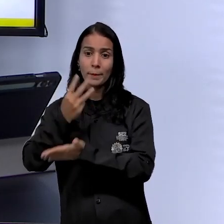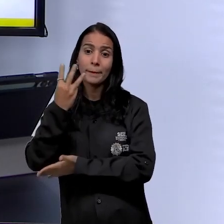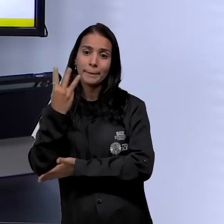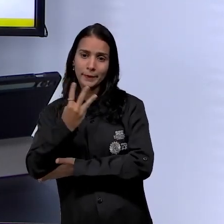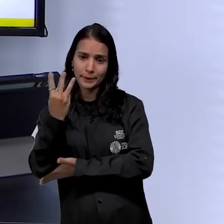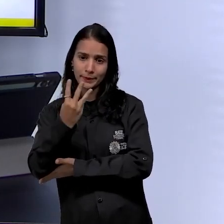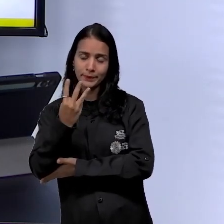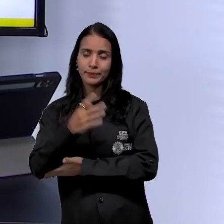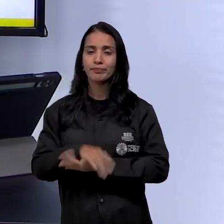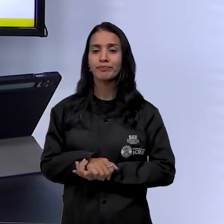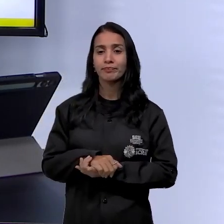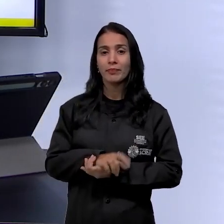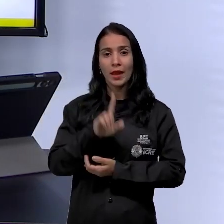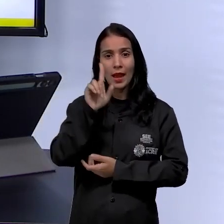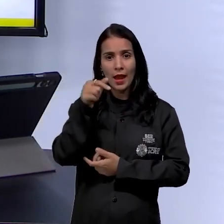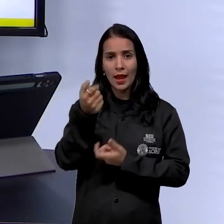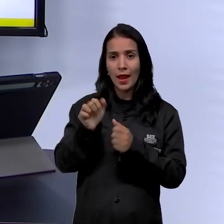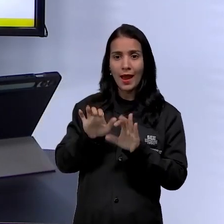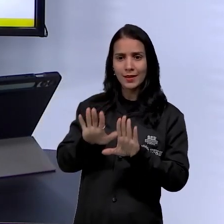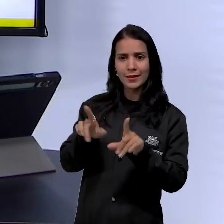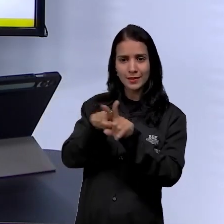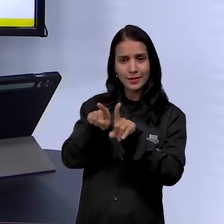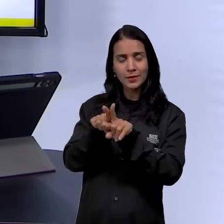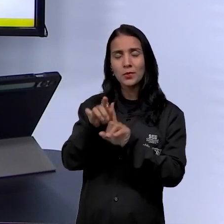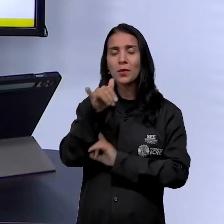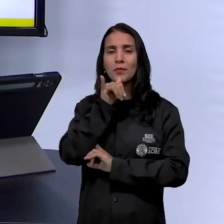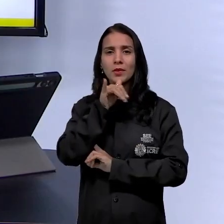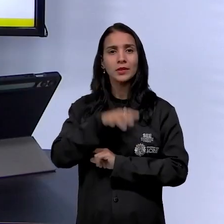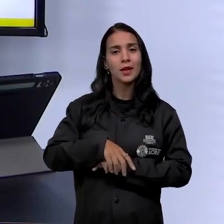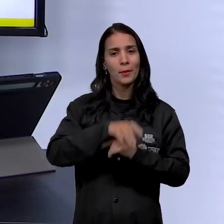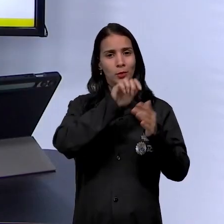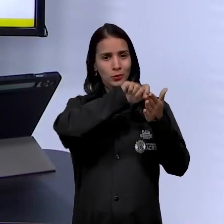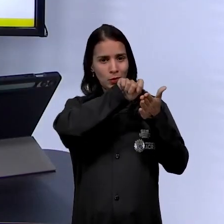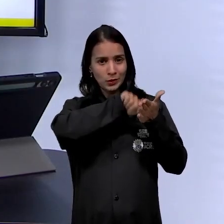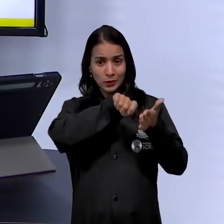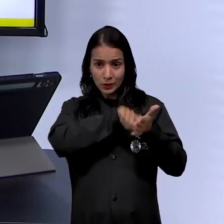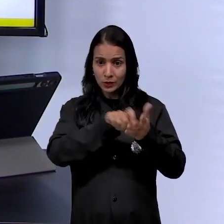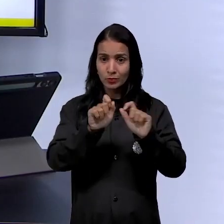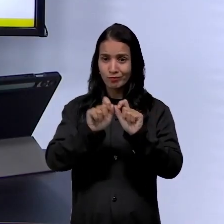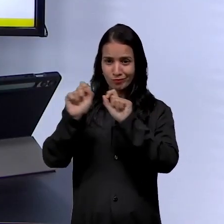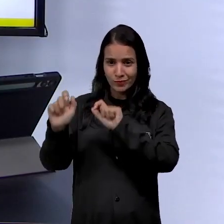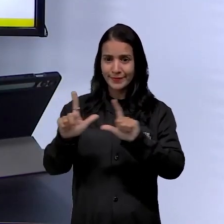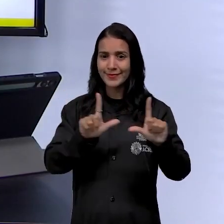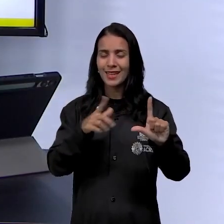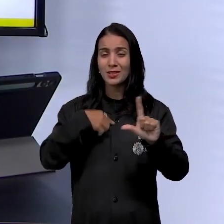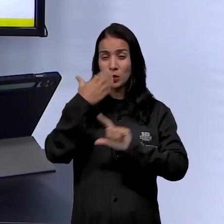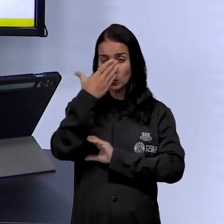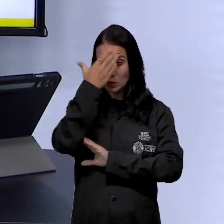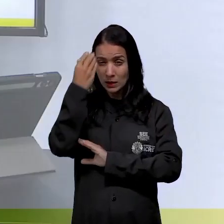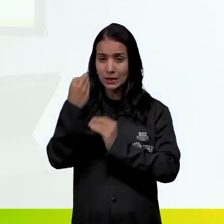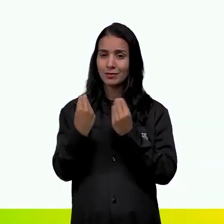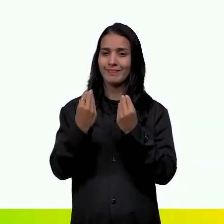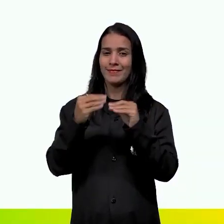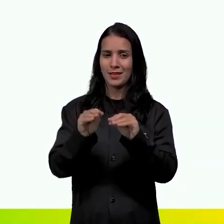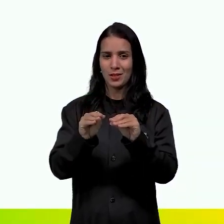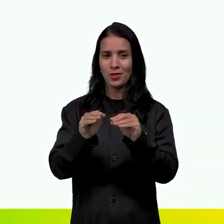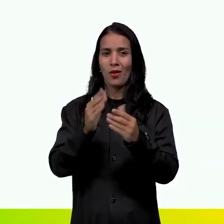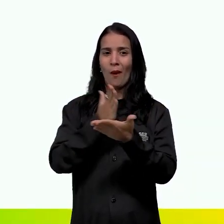Aqui na nossa escrita, eu esqueci de colocar a divisão por 3, mas você não vai esquecer aí,